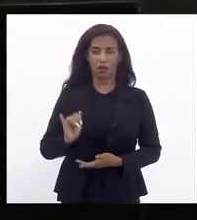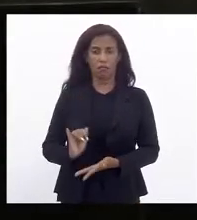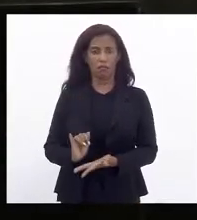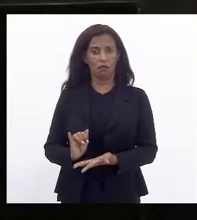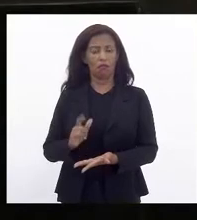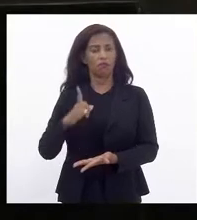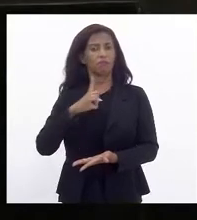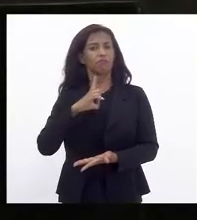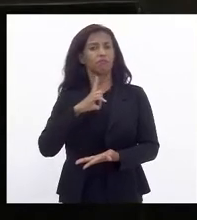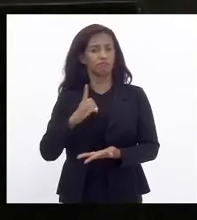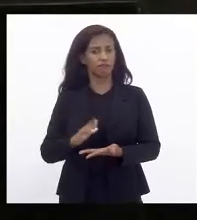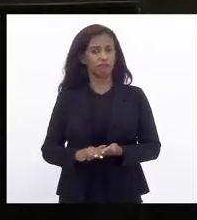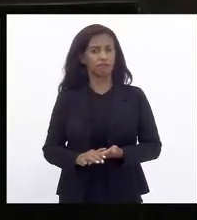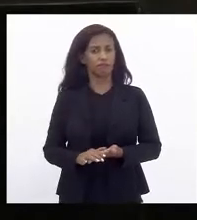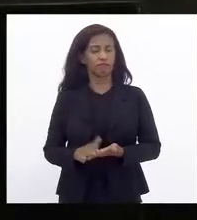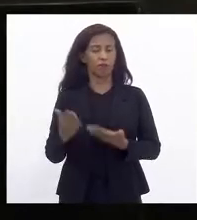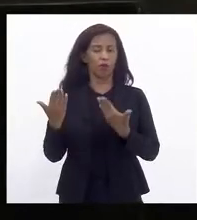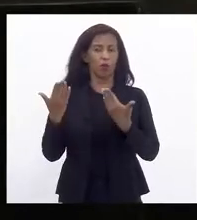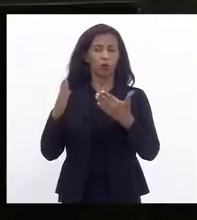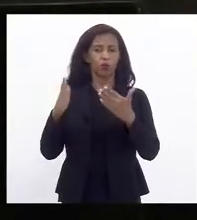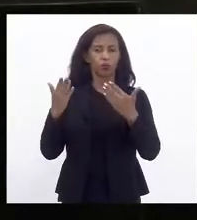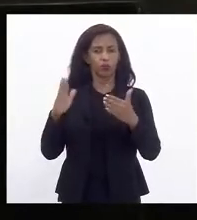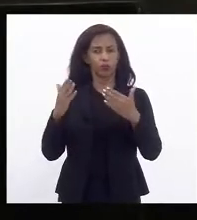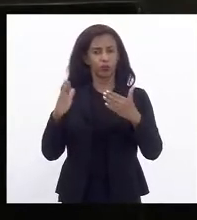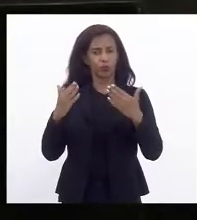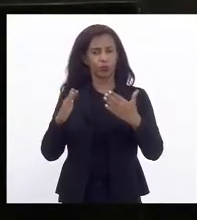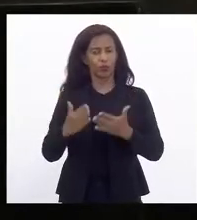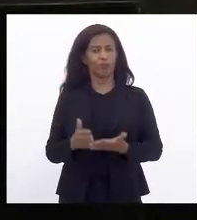a gente tem que aplaudir